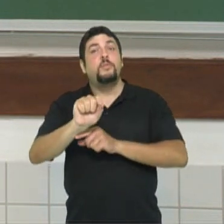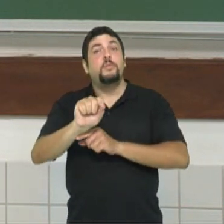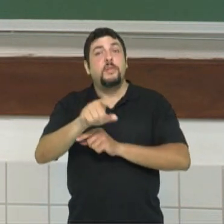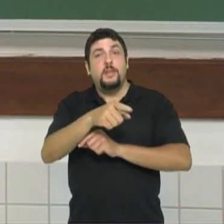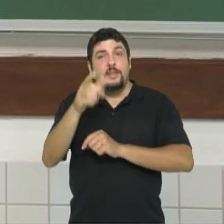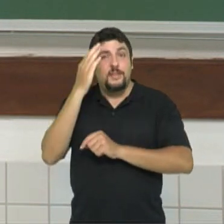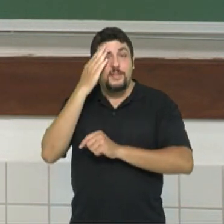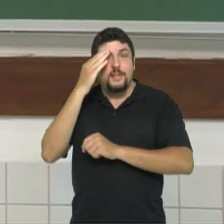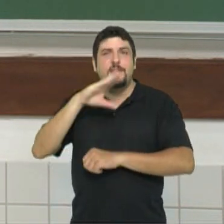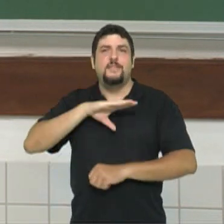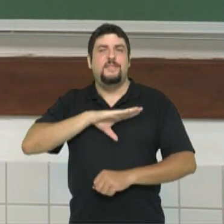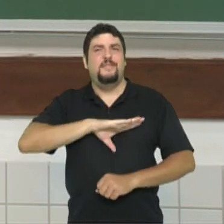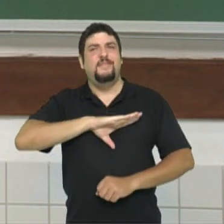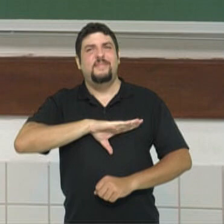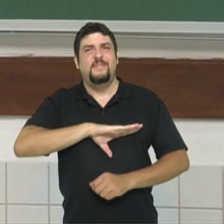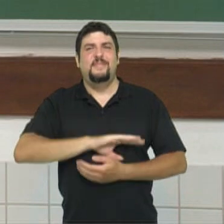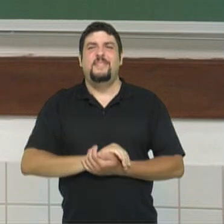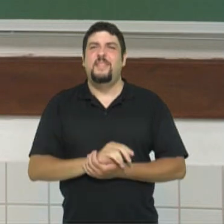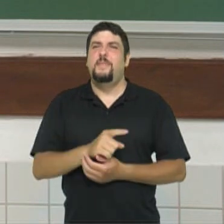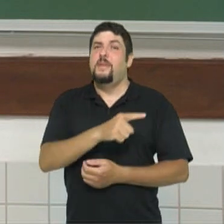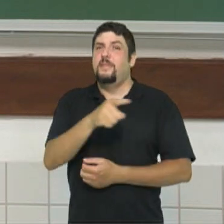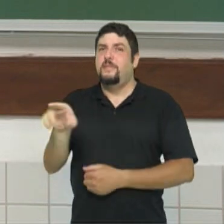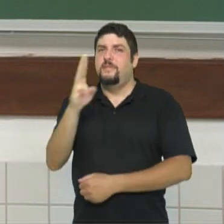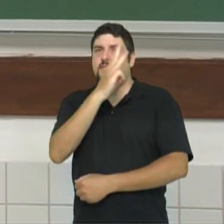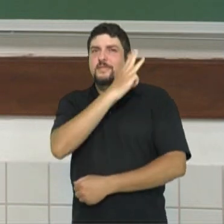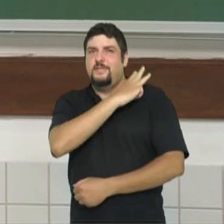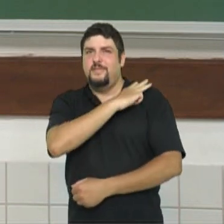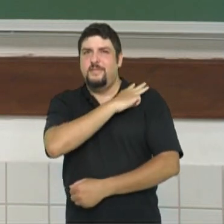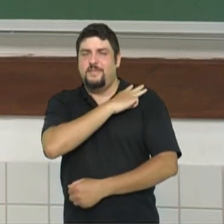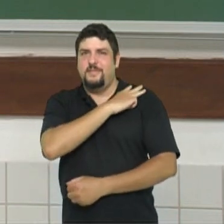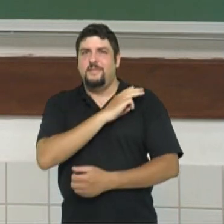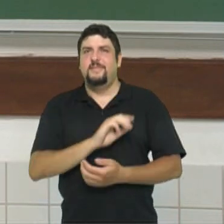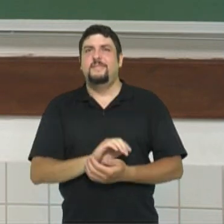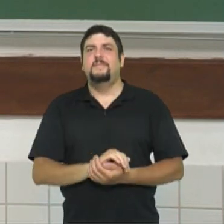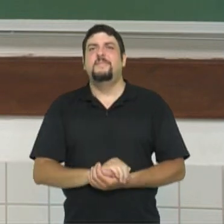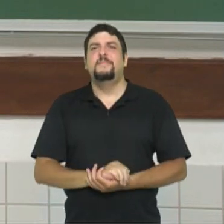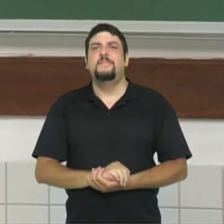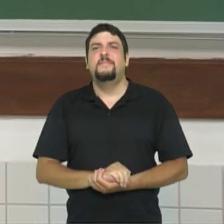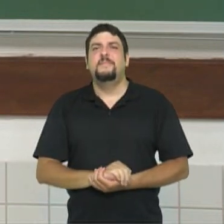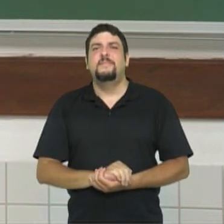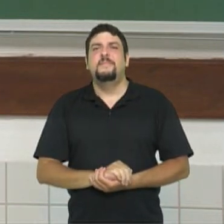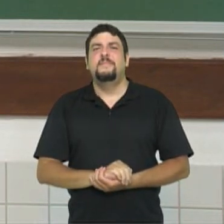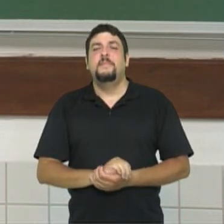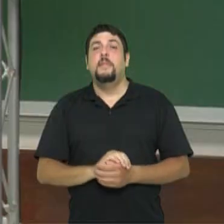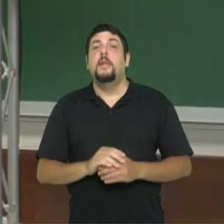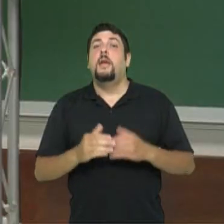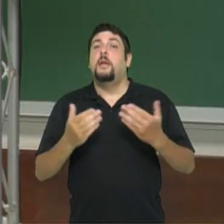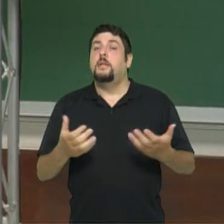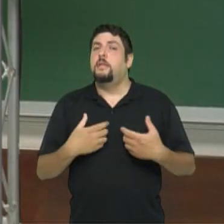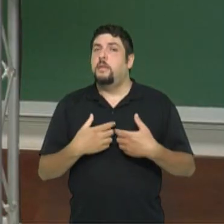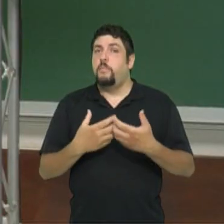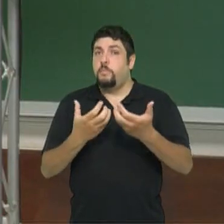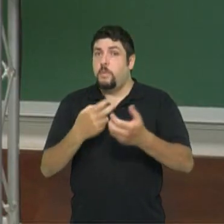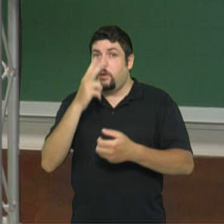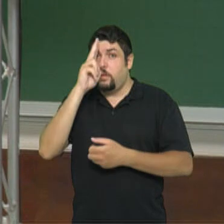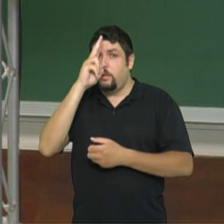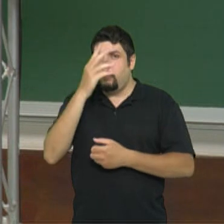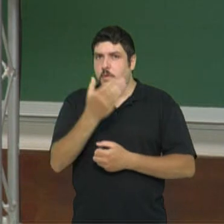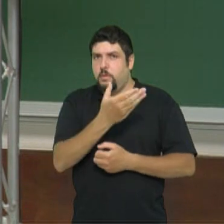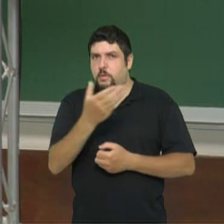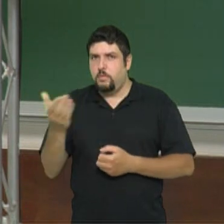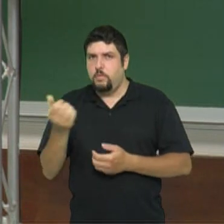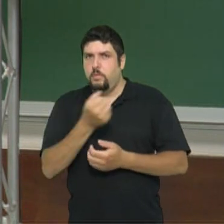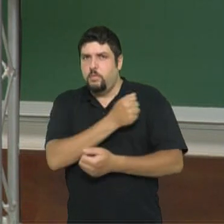Adivinha? Língua portuguesa para a terceira série do ensino médio. E eu quero lembrar aos nossos alunos